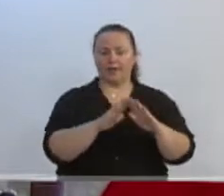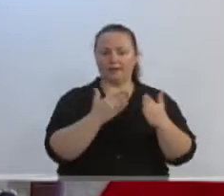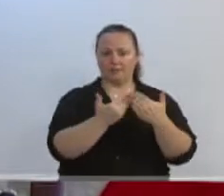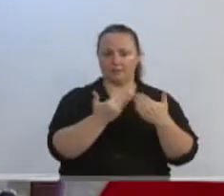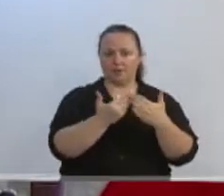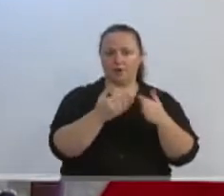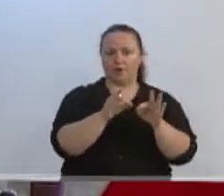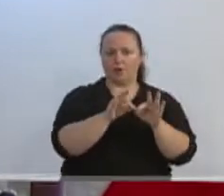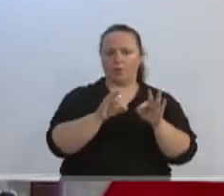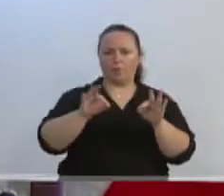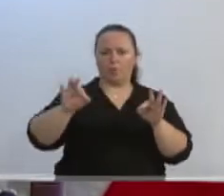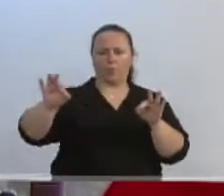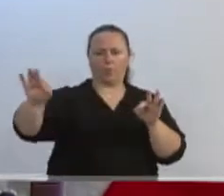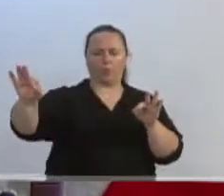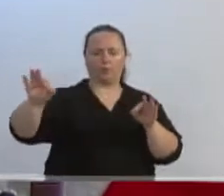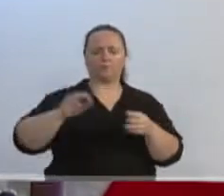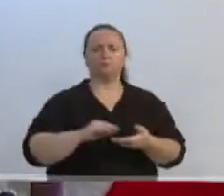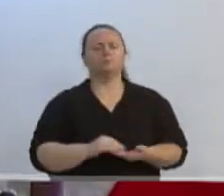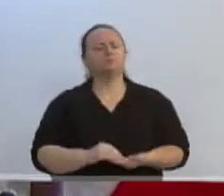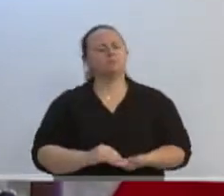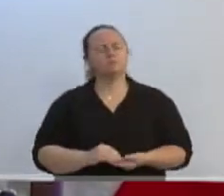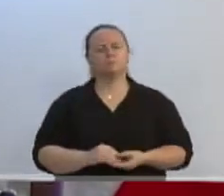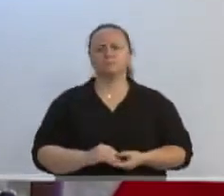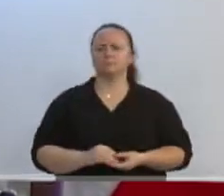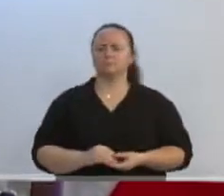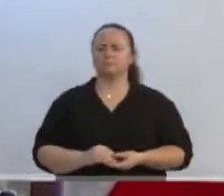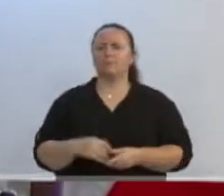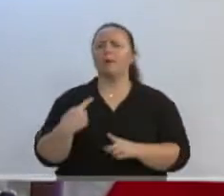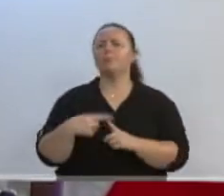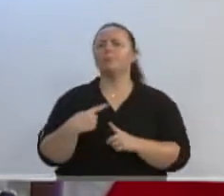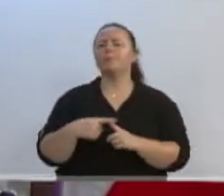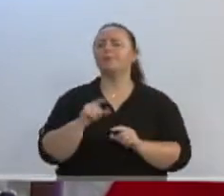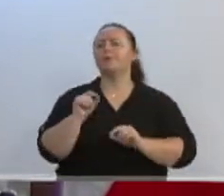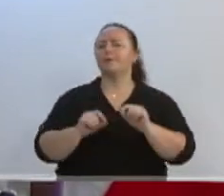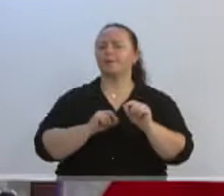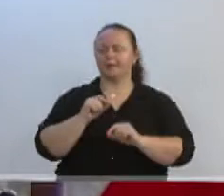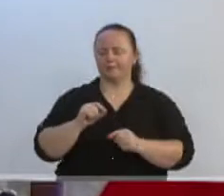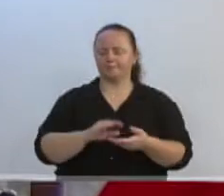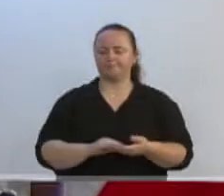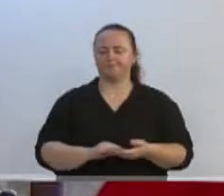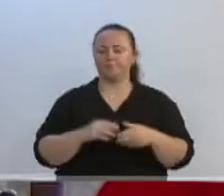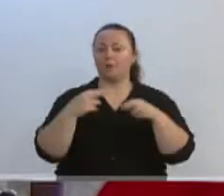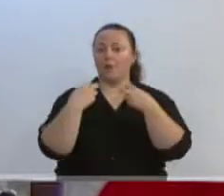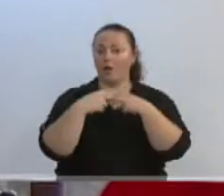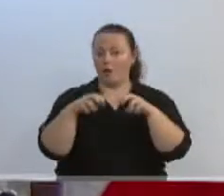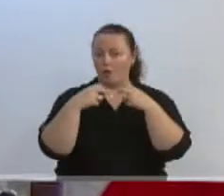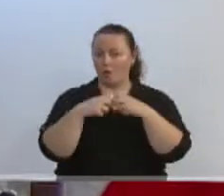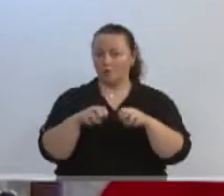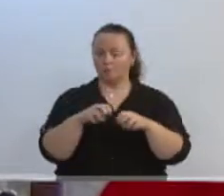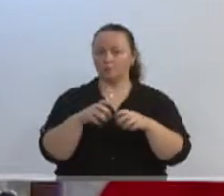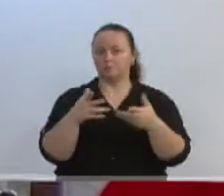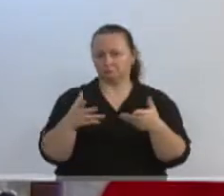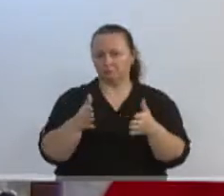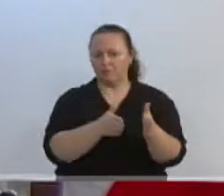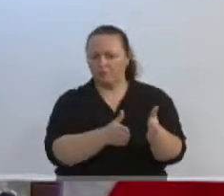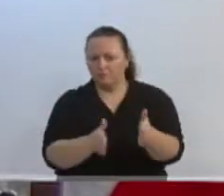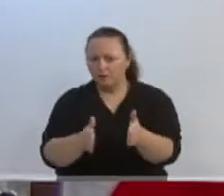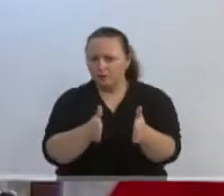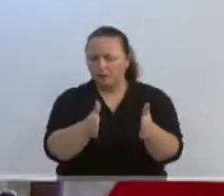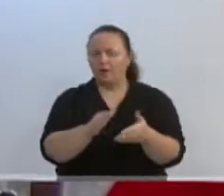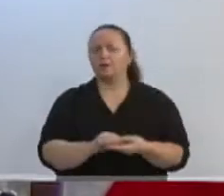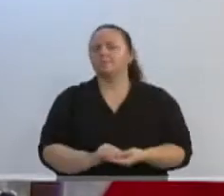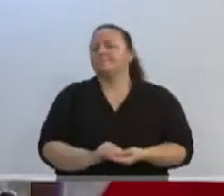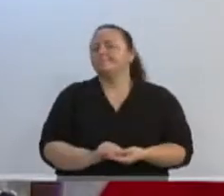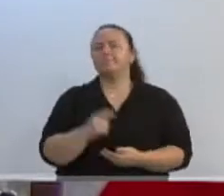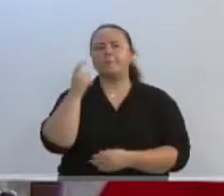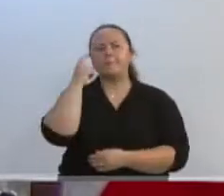acima da escola. Então, por que a gente não começa a trabalhar, né, já que o ônibus fará o mesmo trajeto, por que a gente não começa a trabalhar